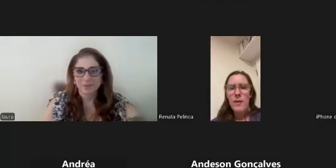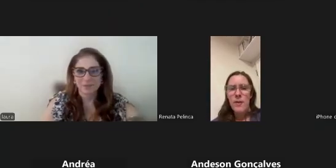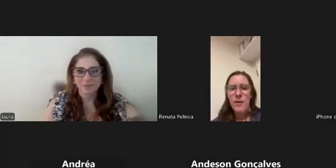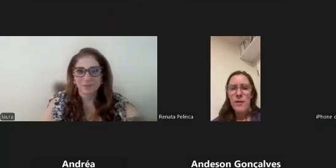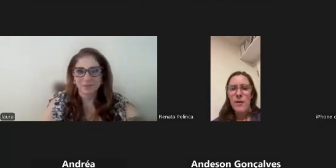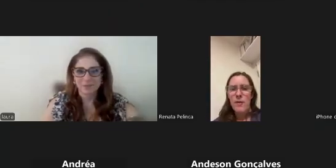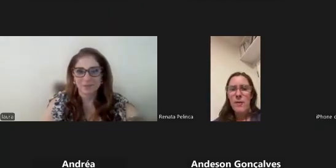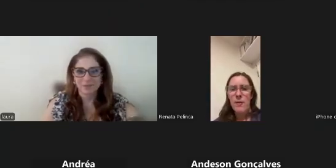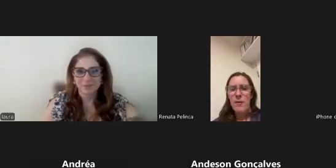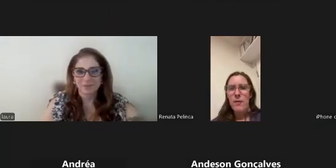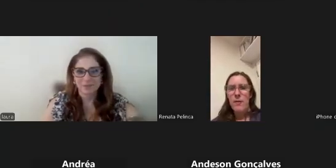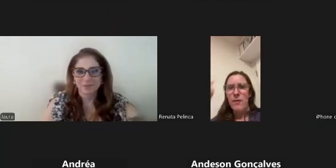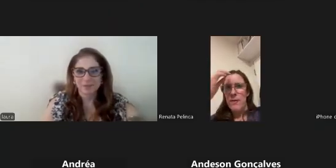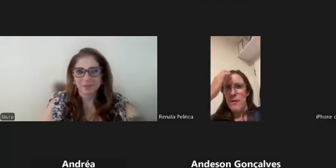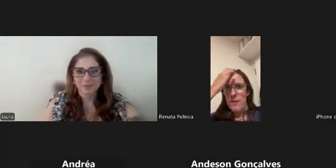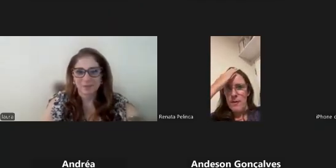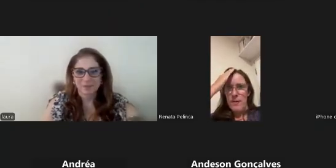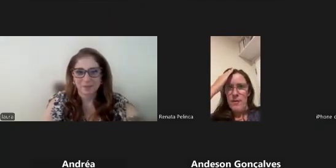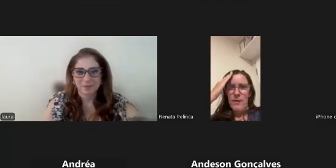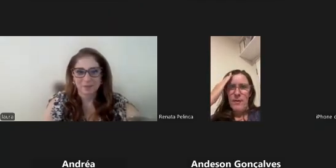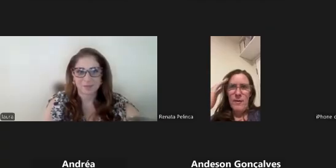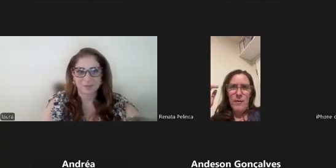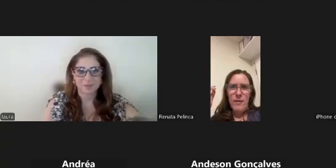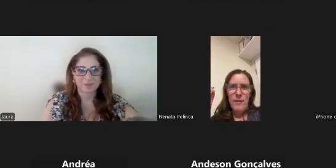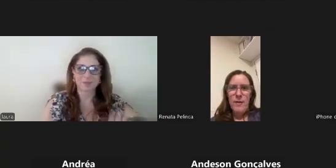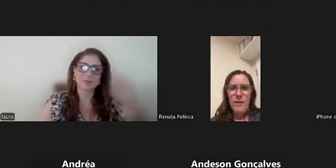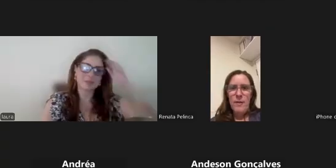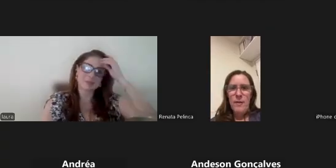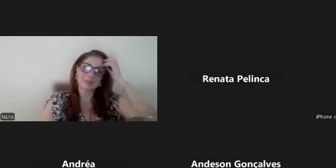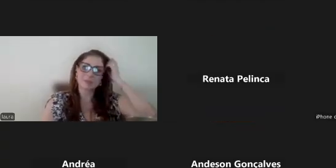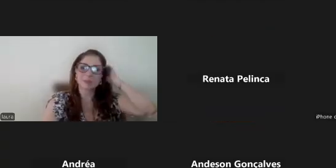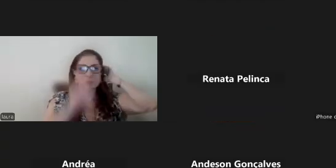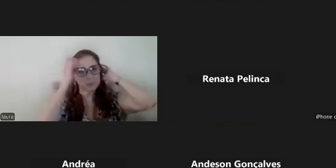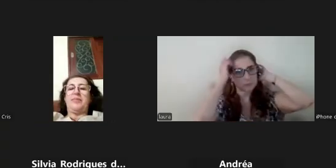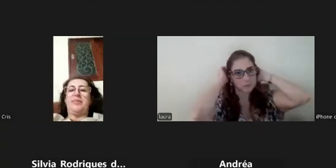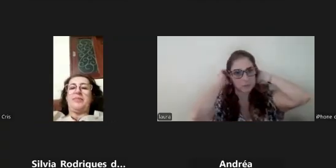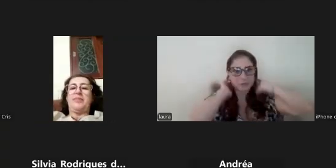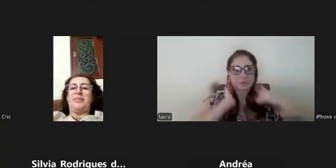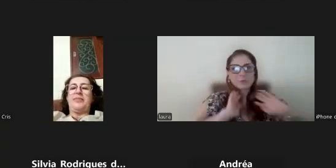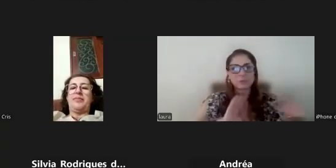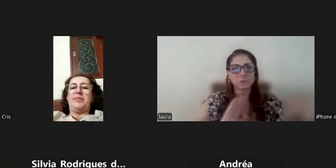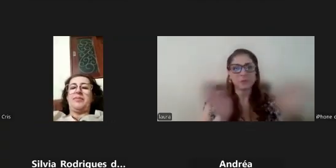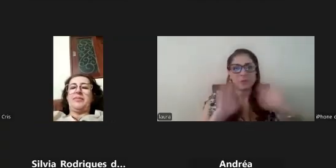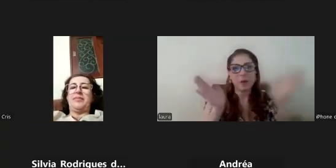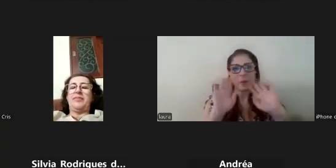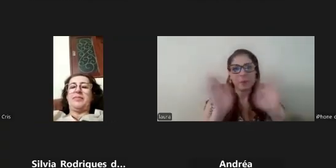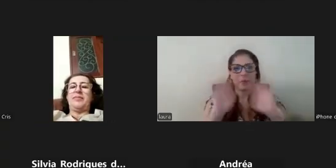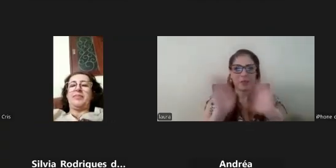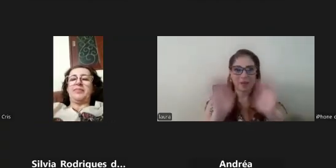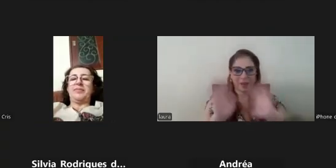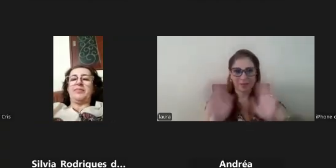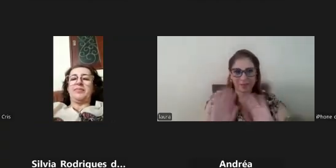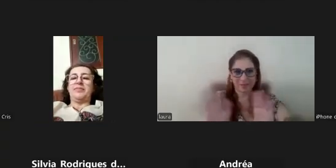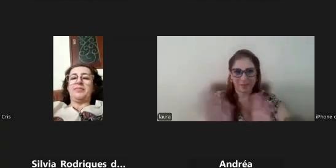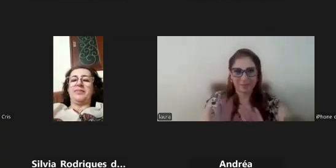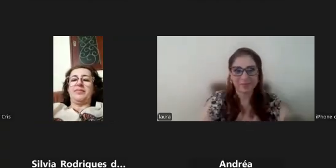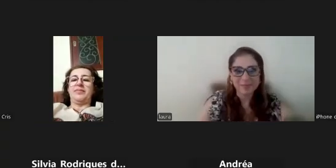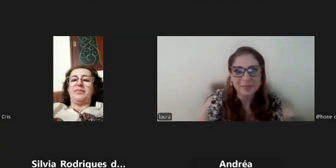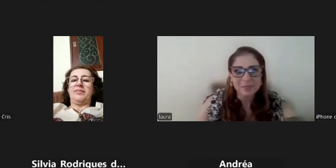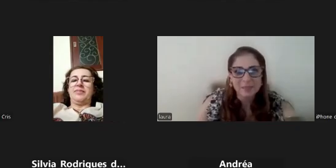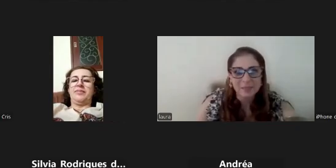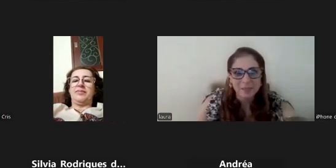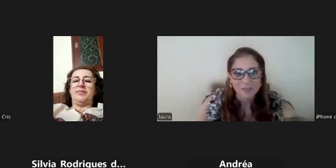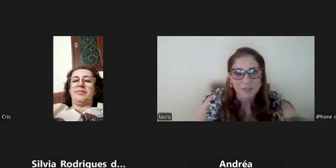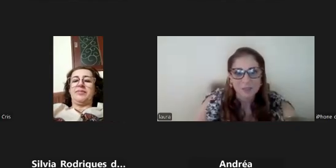abrir aí, mas deixa pra lá. Ah, oi, Ceissa. Beijo no bucho. Hum, Ó, gente. Beijo, meu Alguém me amor. perguntou se eu ia deixar gravado. Veja